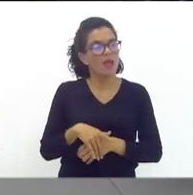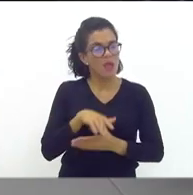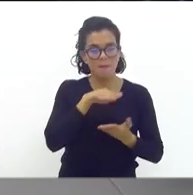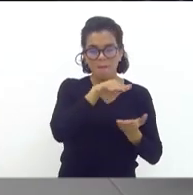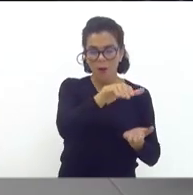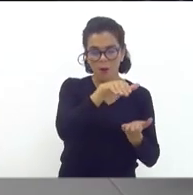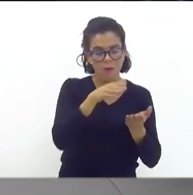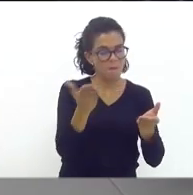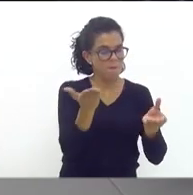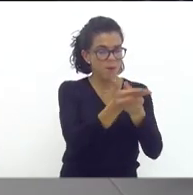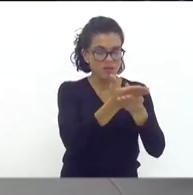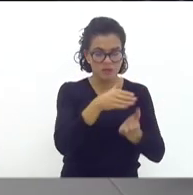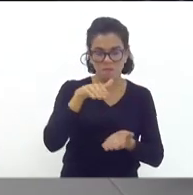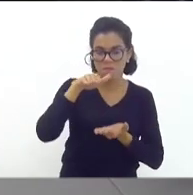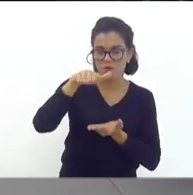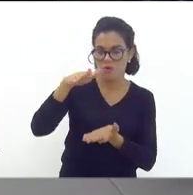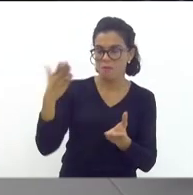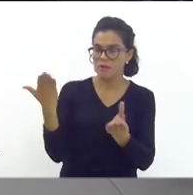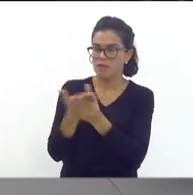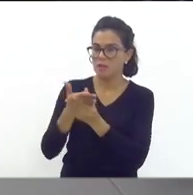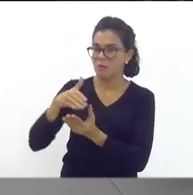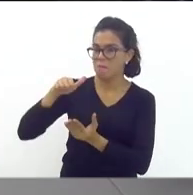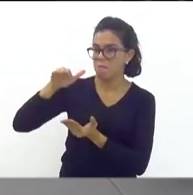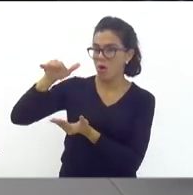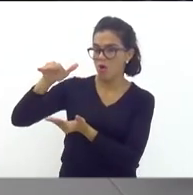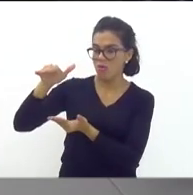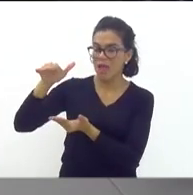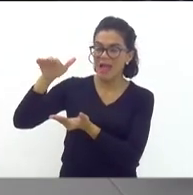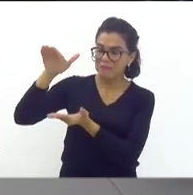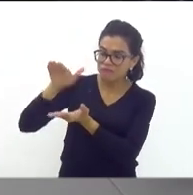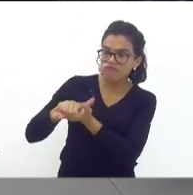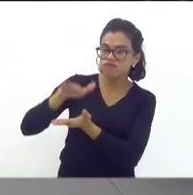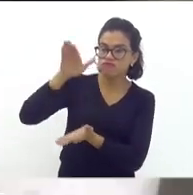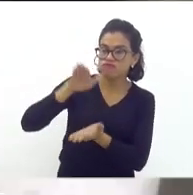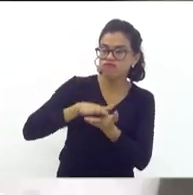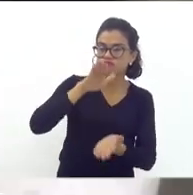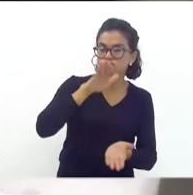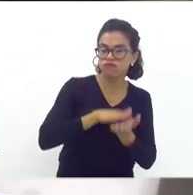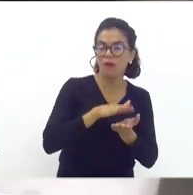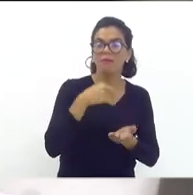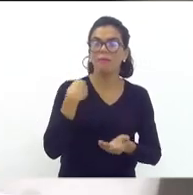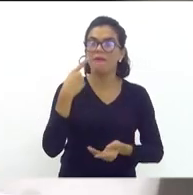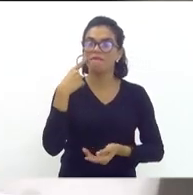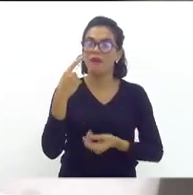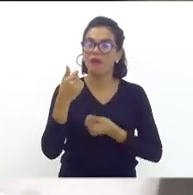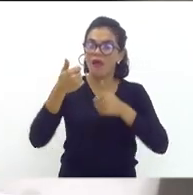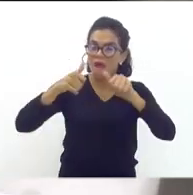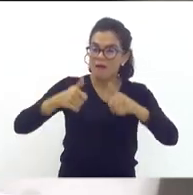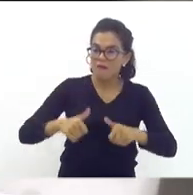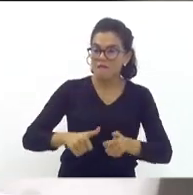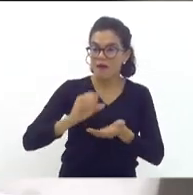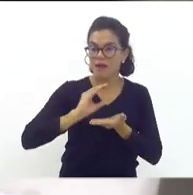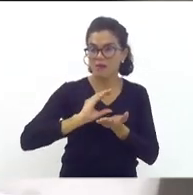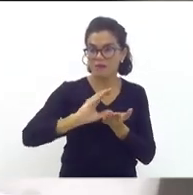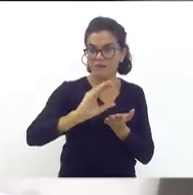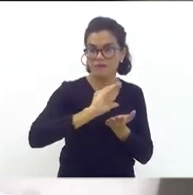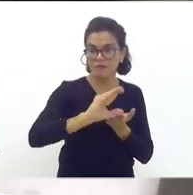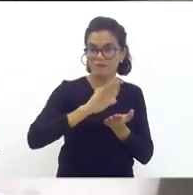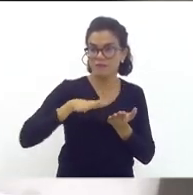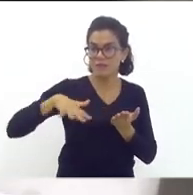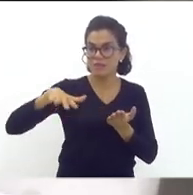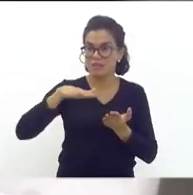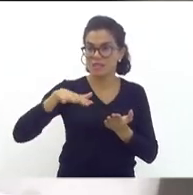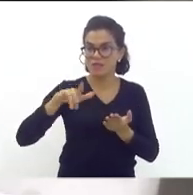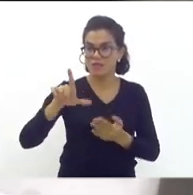em conjunto para poder concluir essa revisão e os investimentos na região dos lagos acontecerem então é